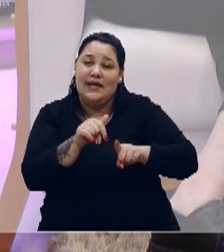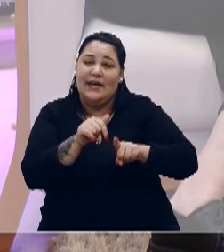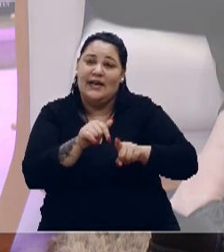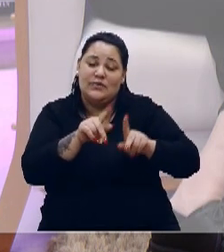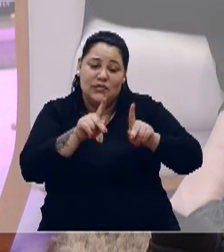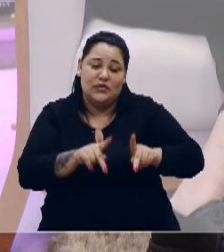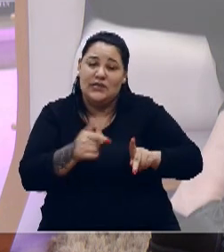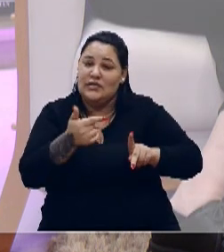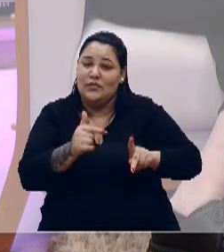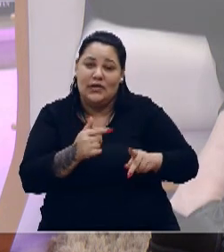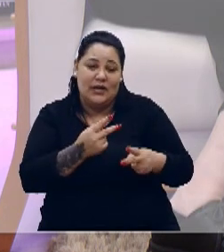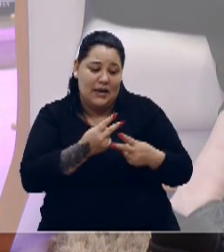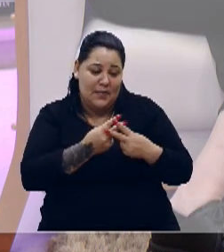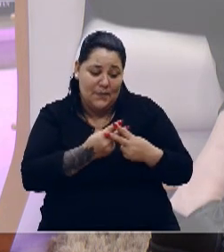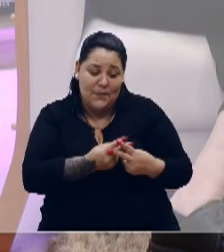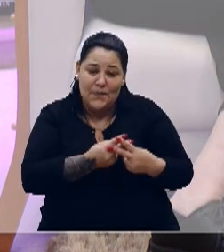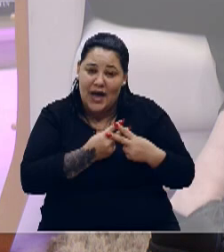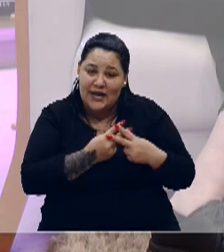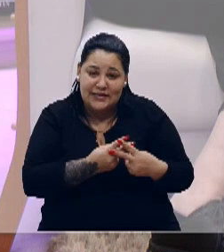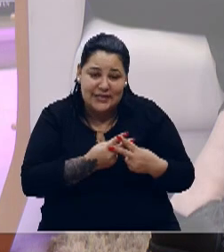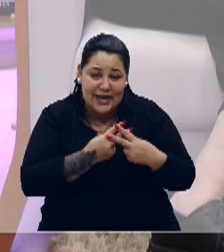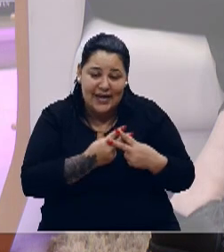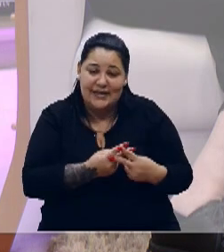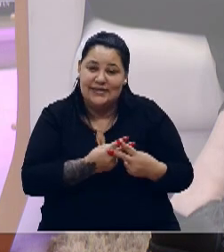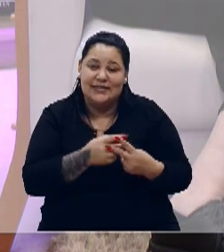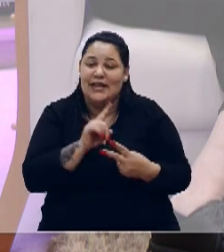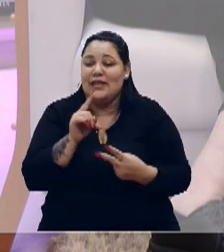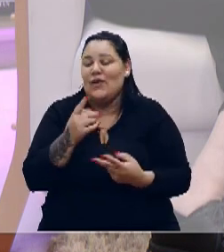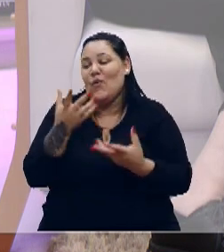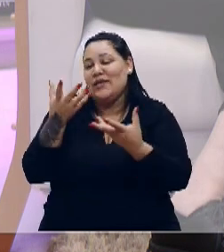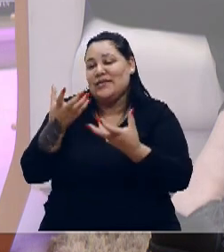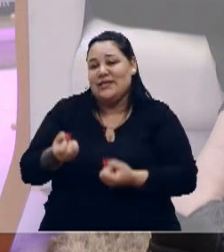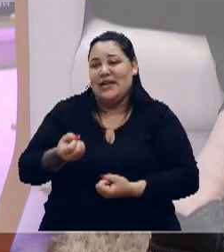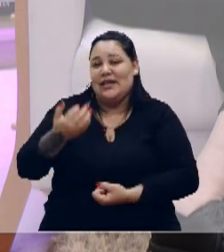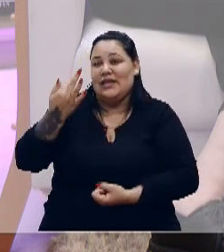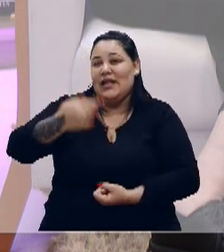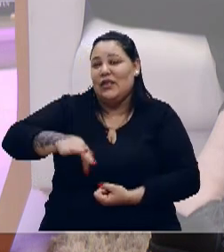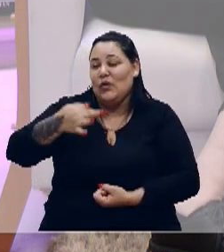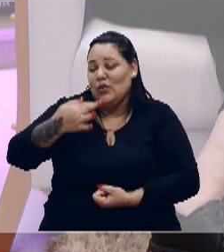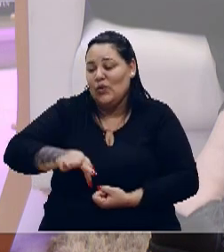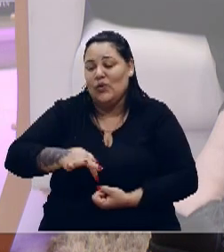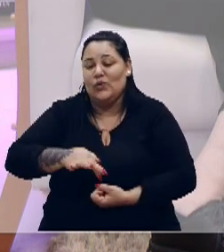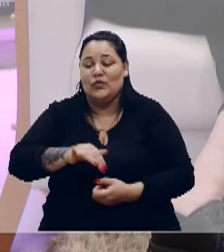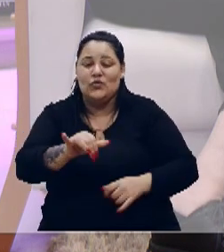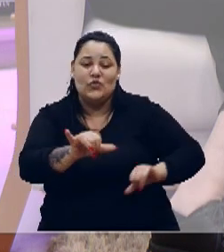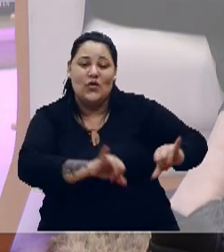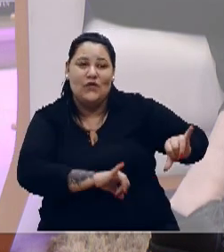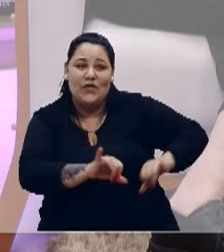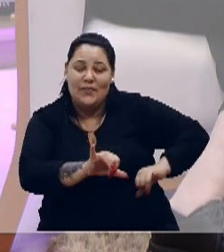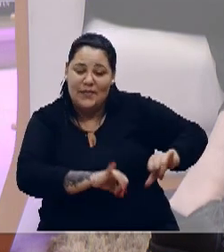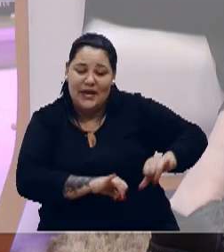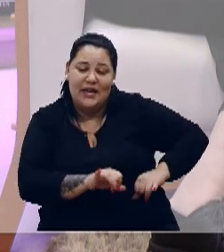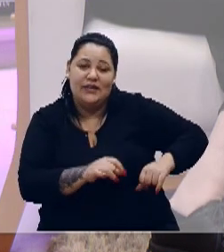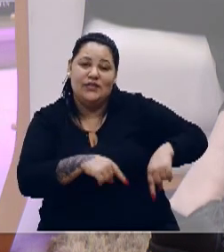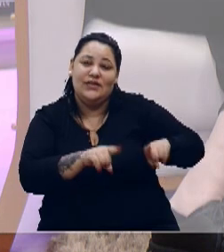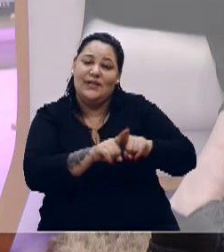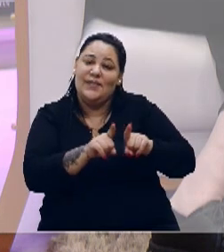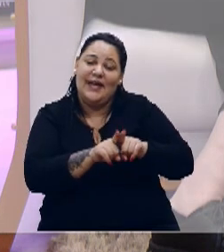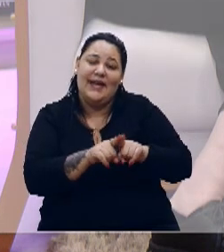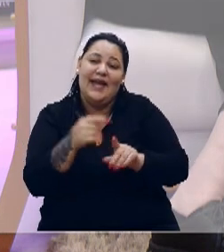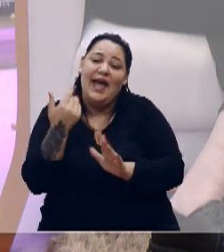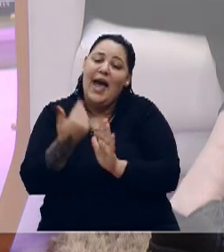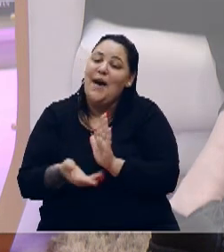pessoas hoje que estão ao nosso redor, elas não toleram a nossa dor, elas não toleram o nosso sofrimento, elas não toleram a